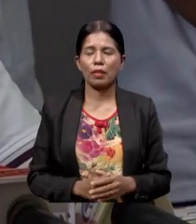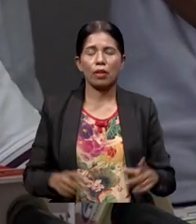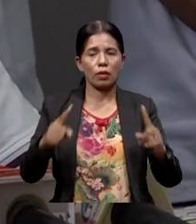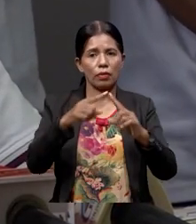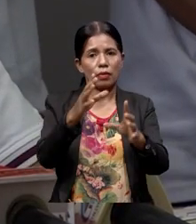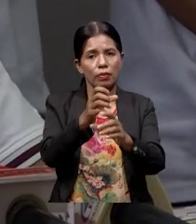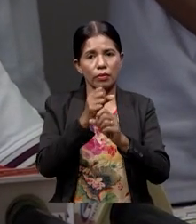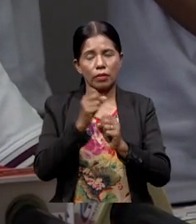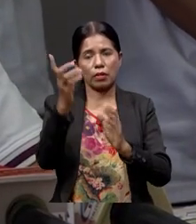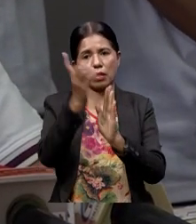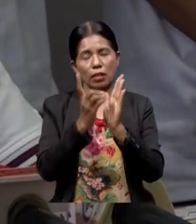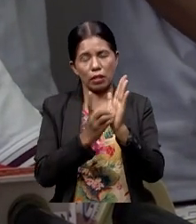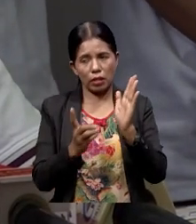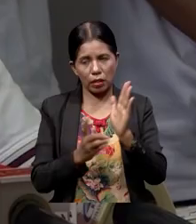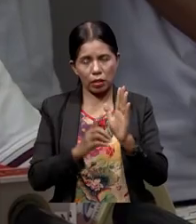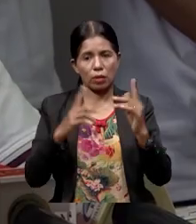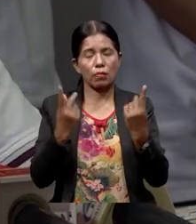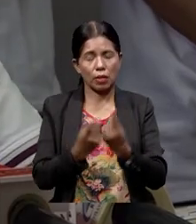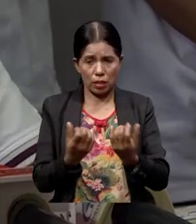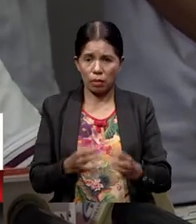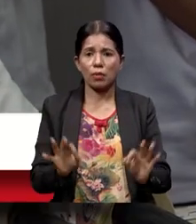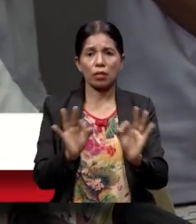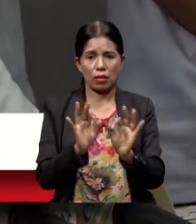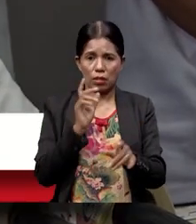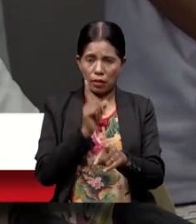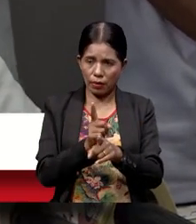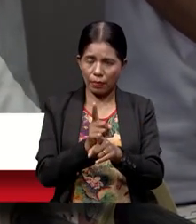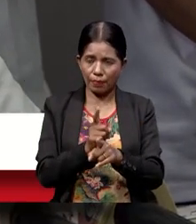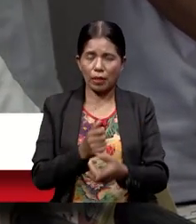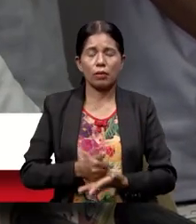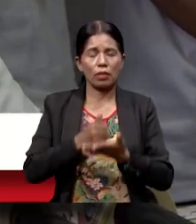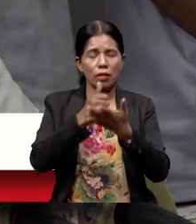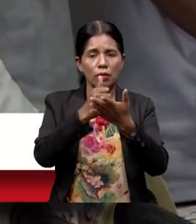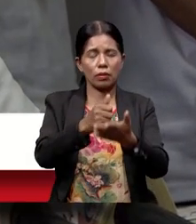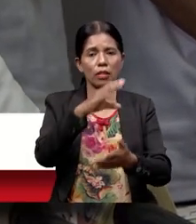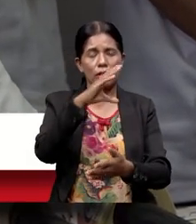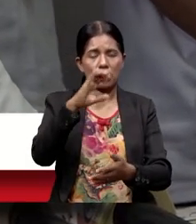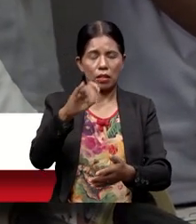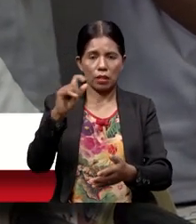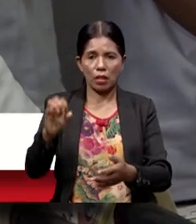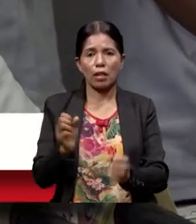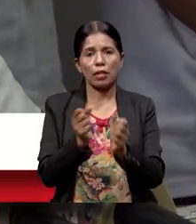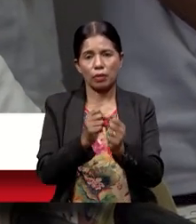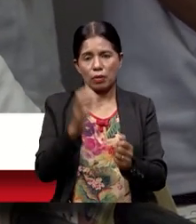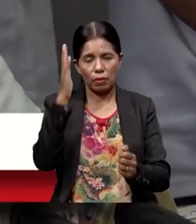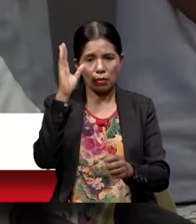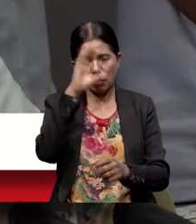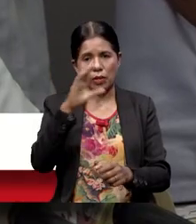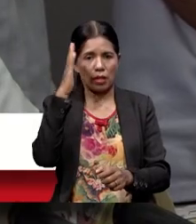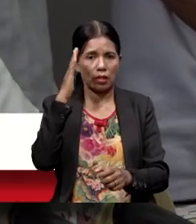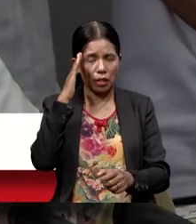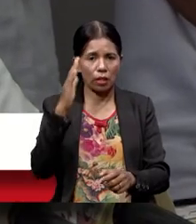dados empresarial importante Tebes, a tua ajuda a Câmara do Comércio identifica